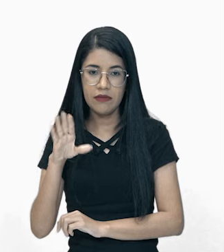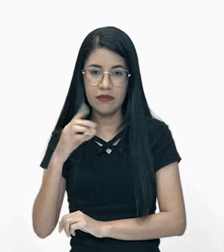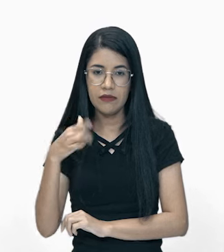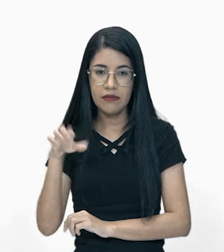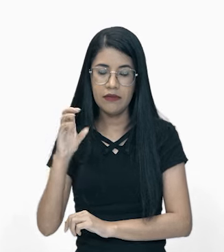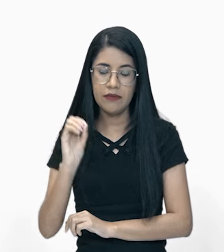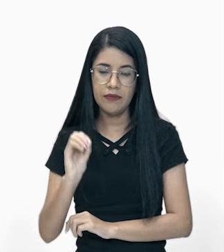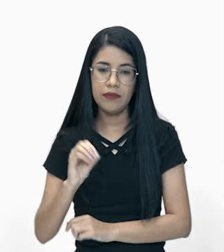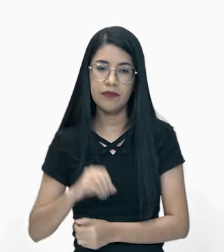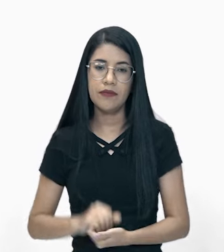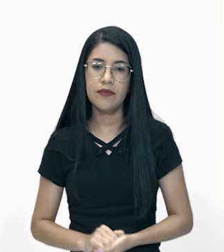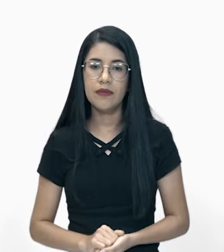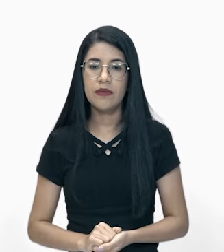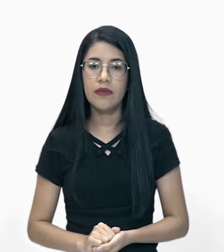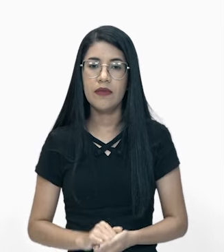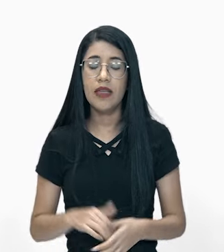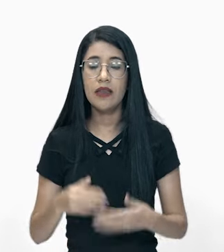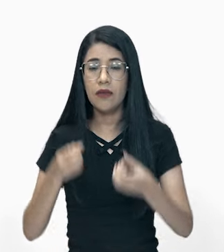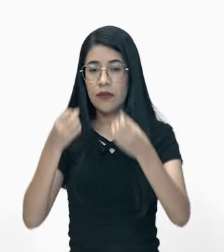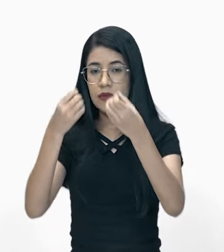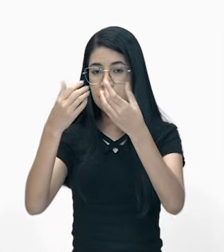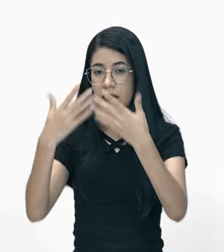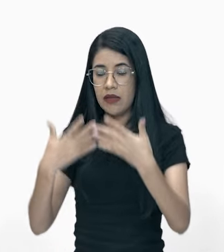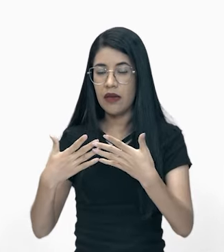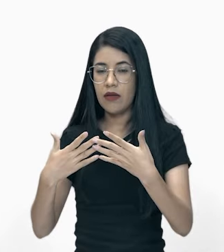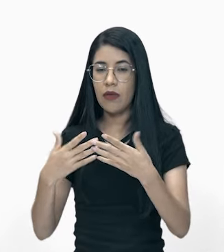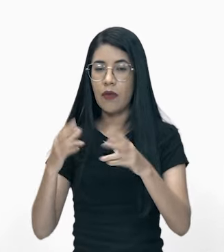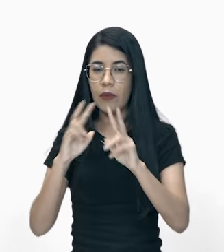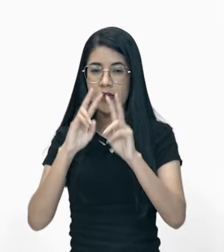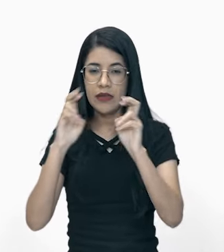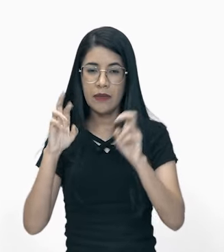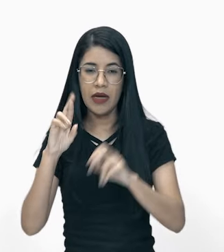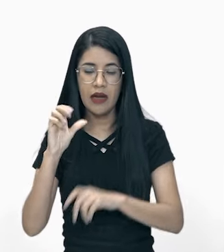eletromagnética. Quando se fala da radiação